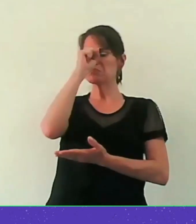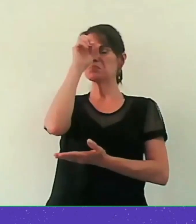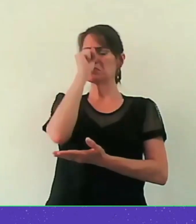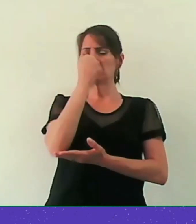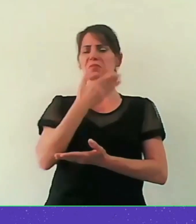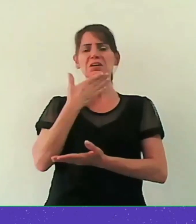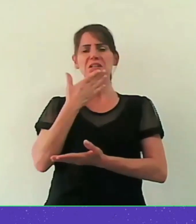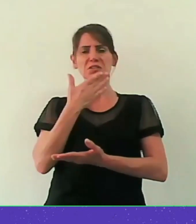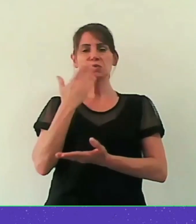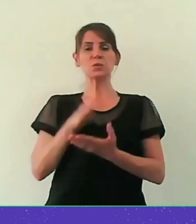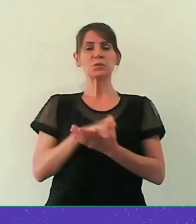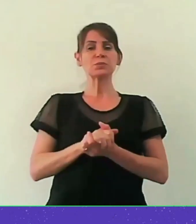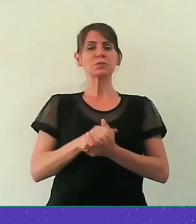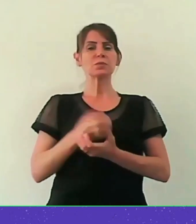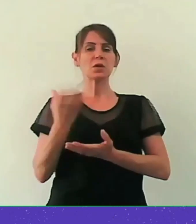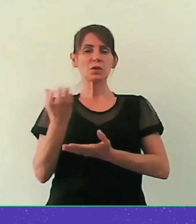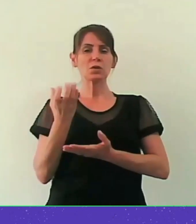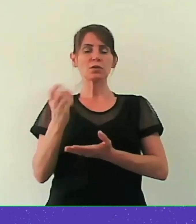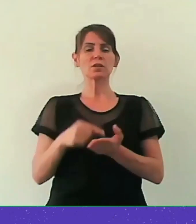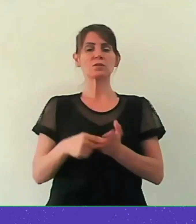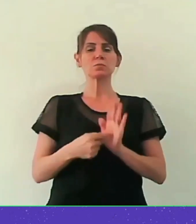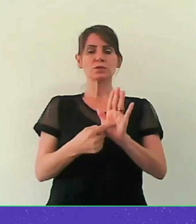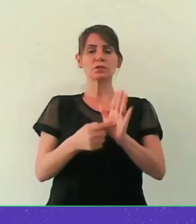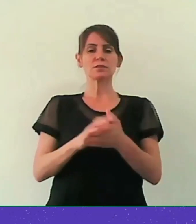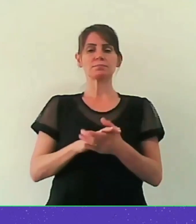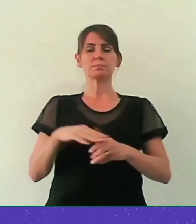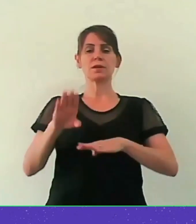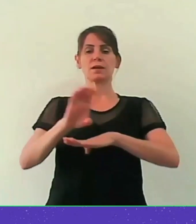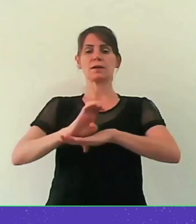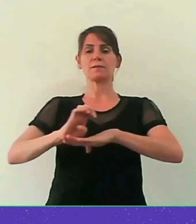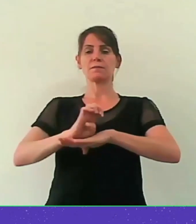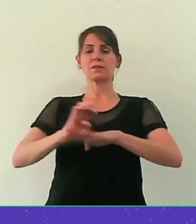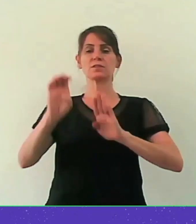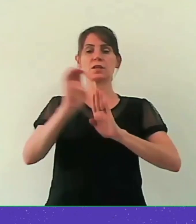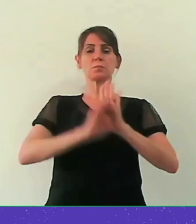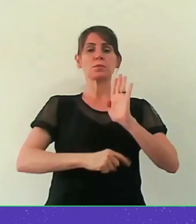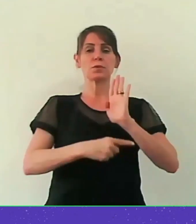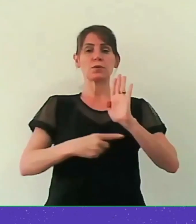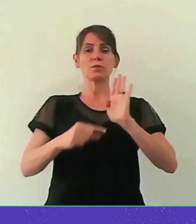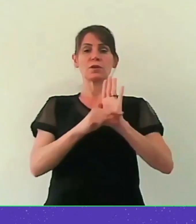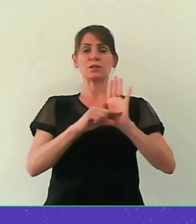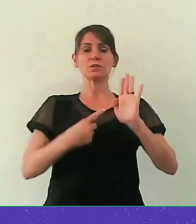uma coisa com vocês. Dá uma olhada em Efésios capítulo 1, versículo 19.